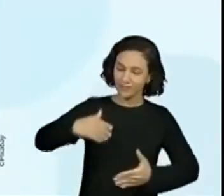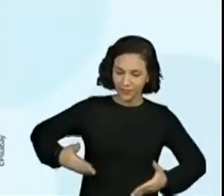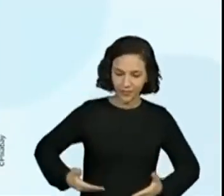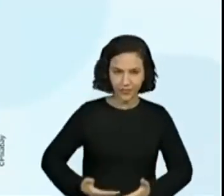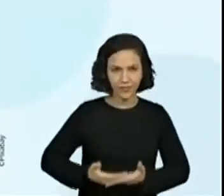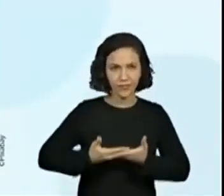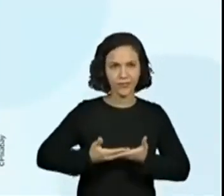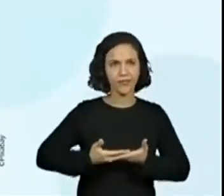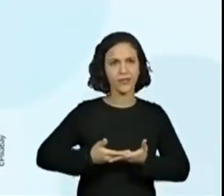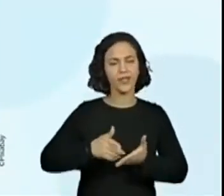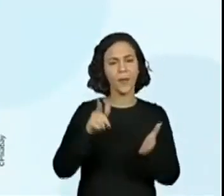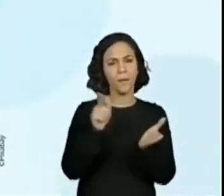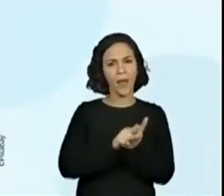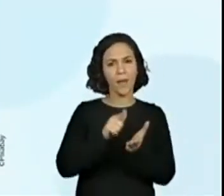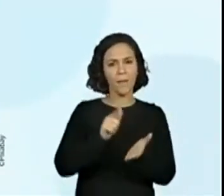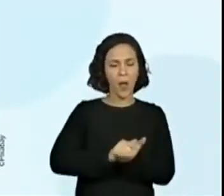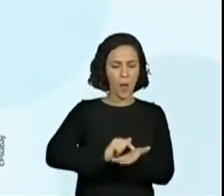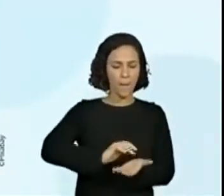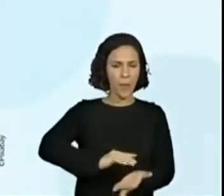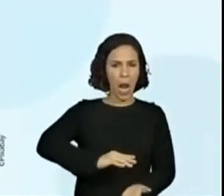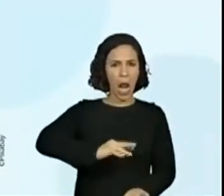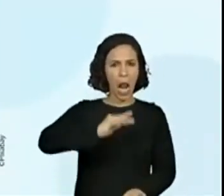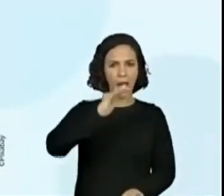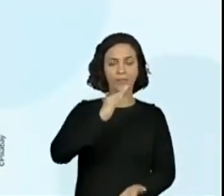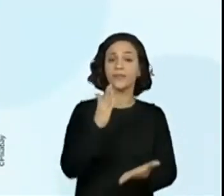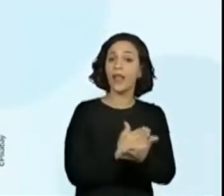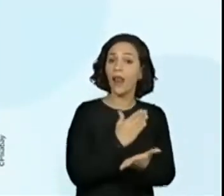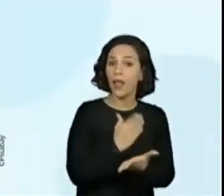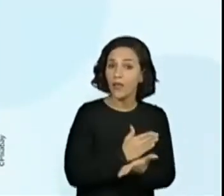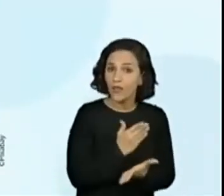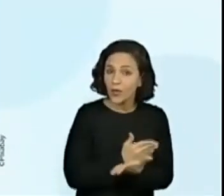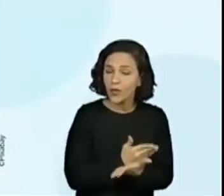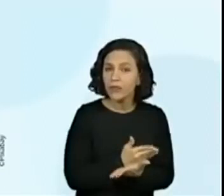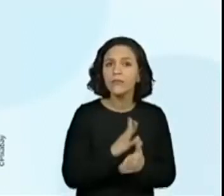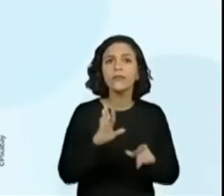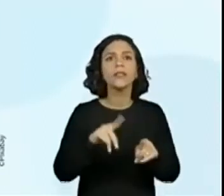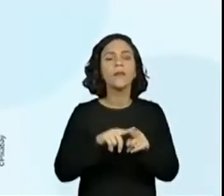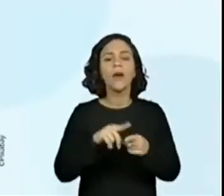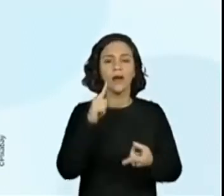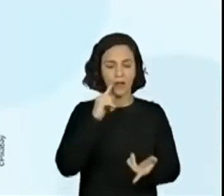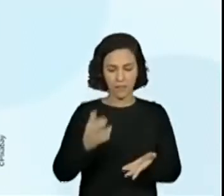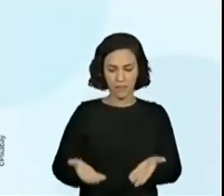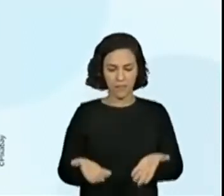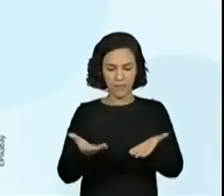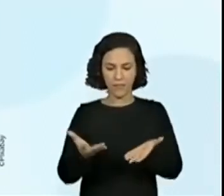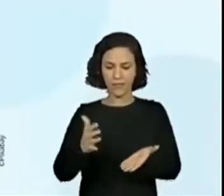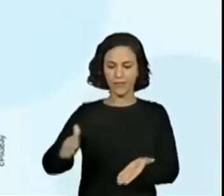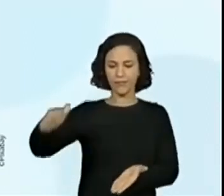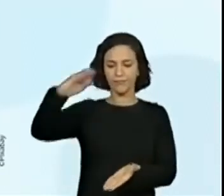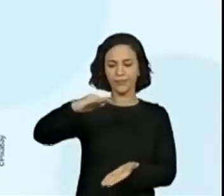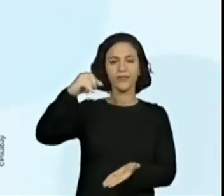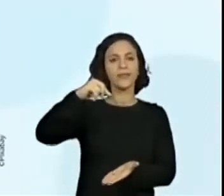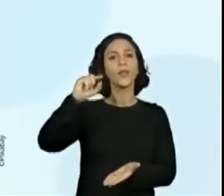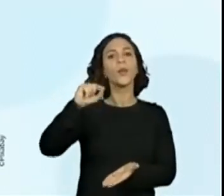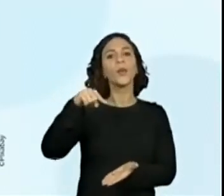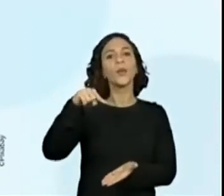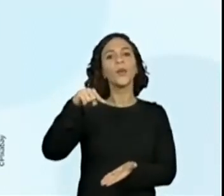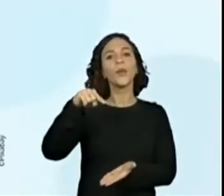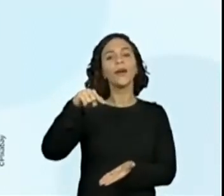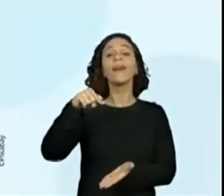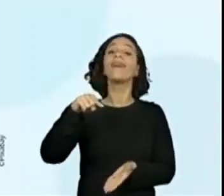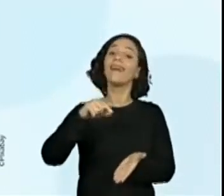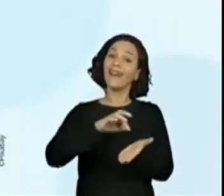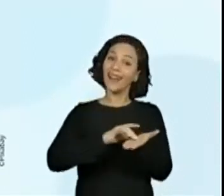uma pilha de papéis, de livros, e sobre todos eles temos ali